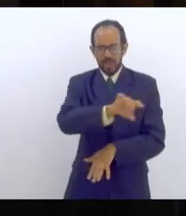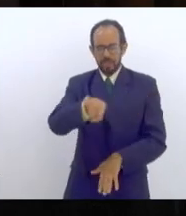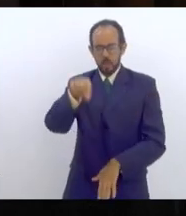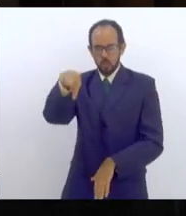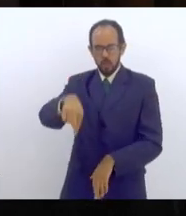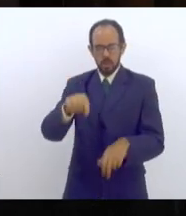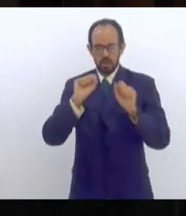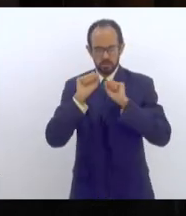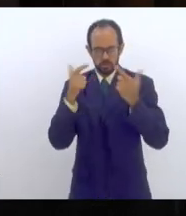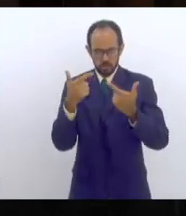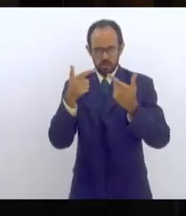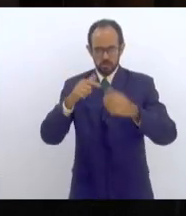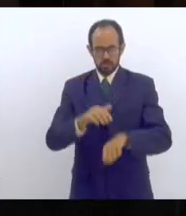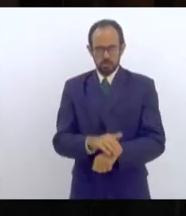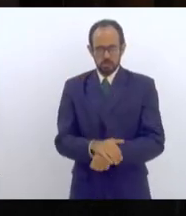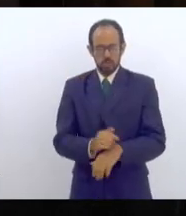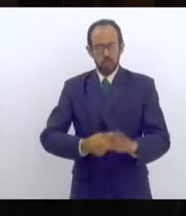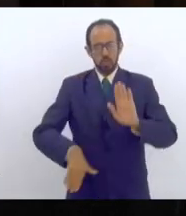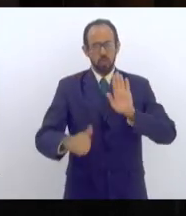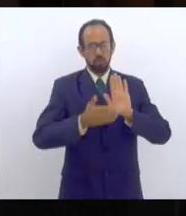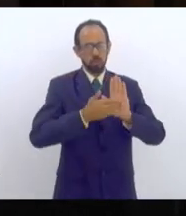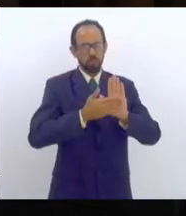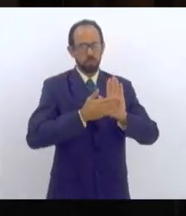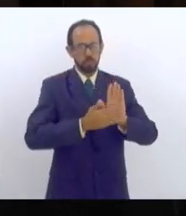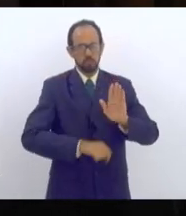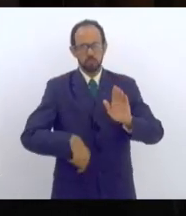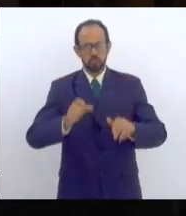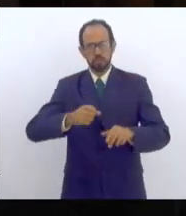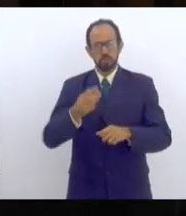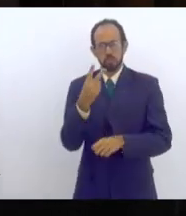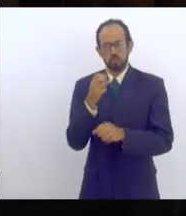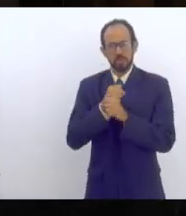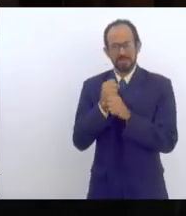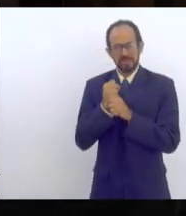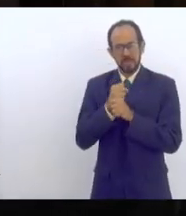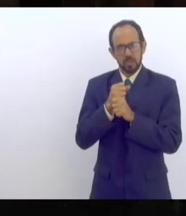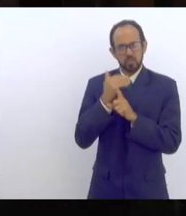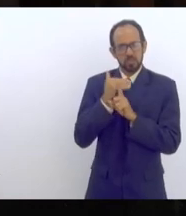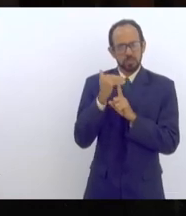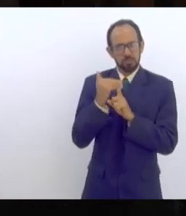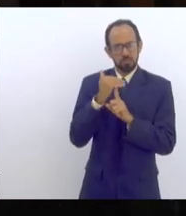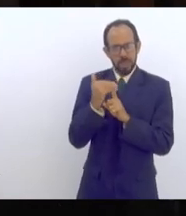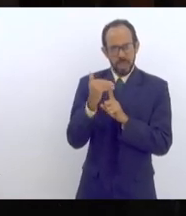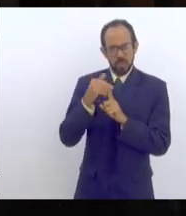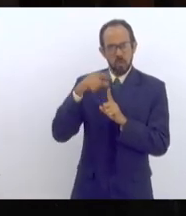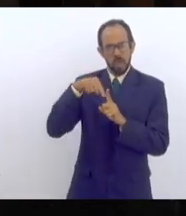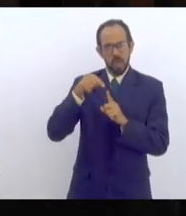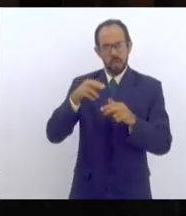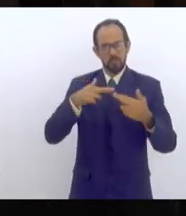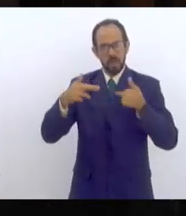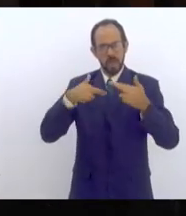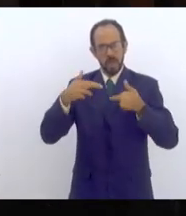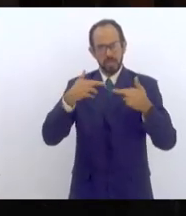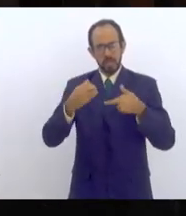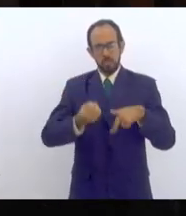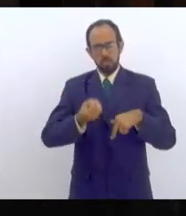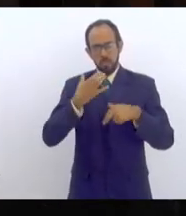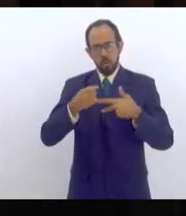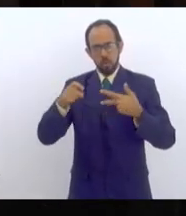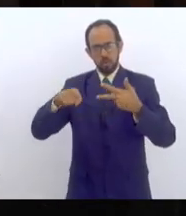Legislativa. Compromisso esse que, ao longo dos últimos 2 anos e meio, conduziu a boa relação com o Poder